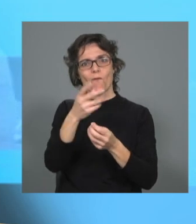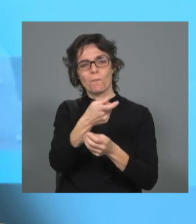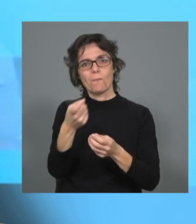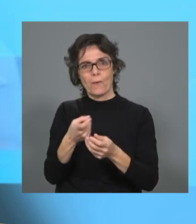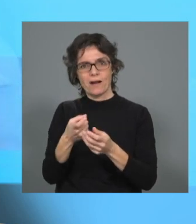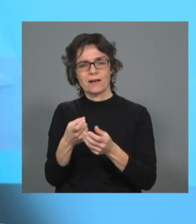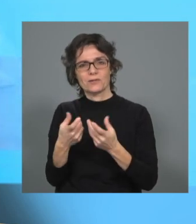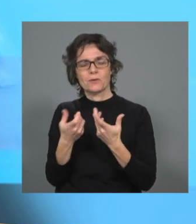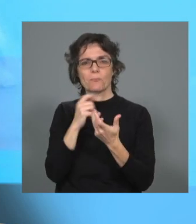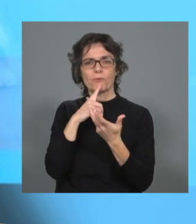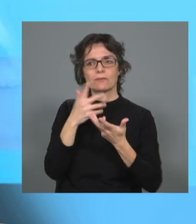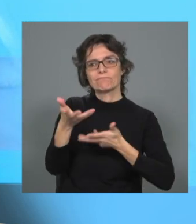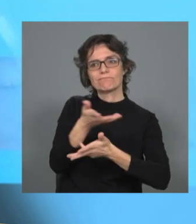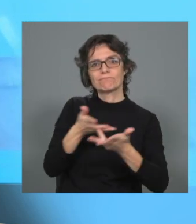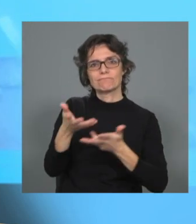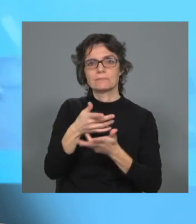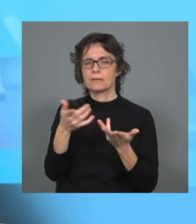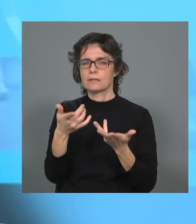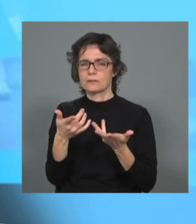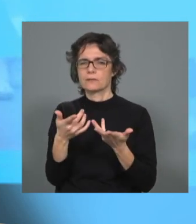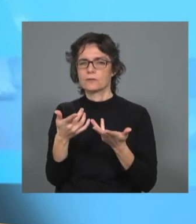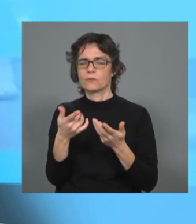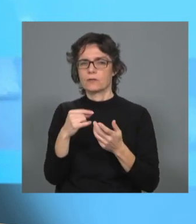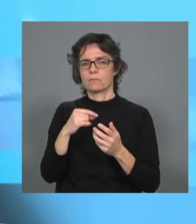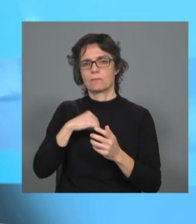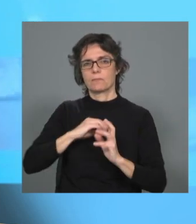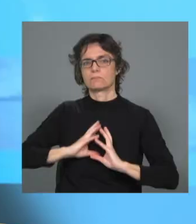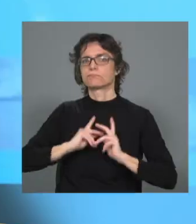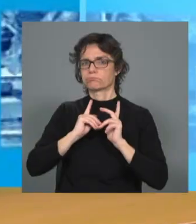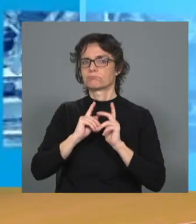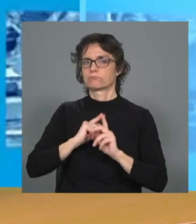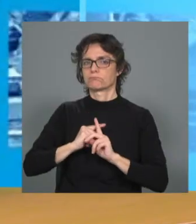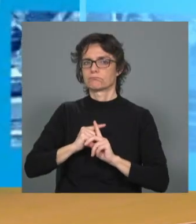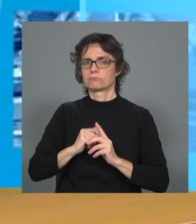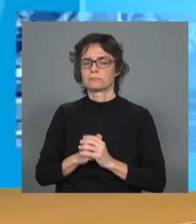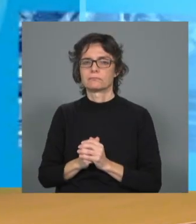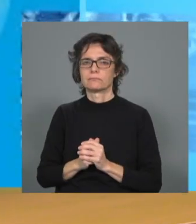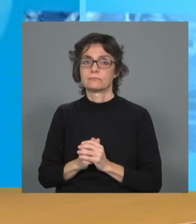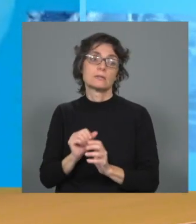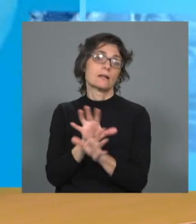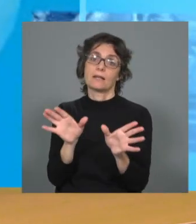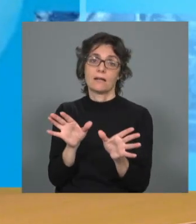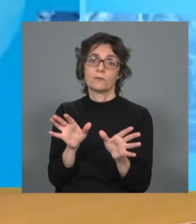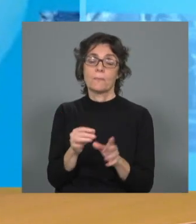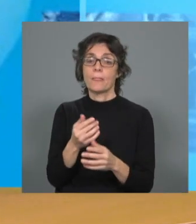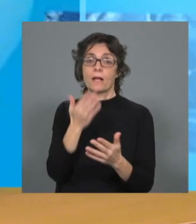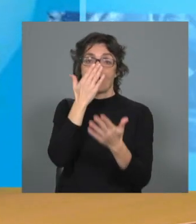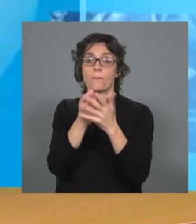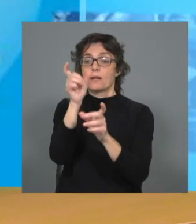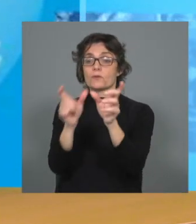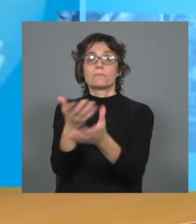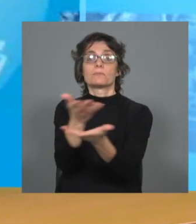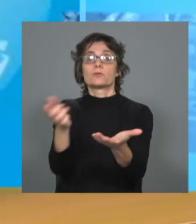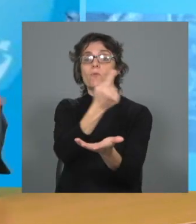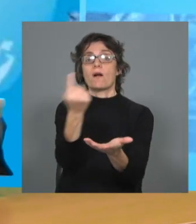viverem e conviverem. Acaba por ser muito estruturante para eles próprios, não é? Sem dúvida. Ali estão pessoas com as suas próprias